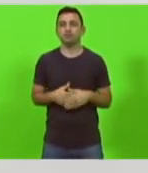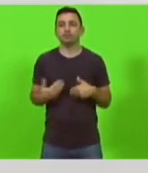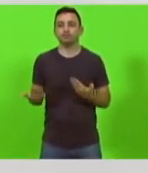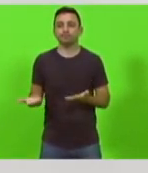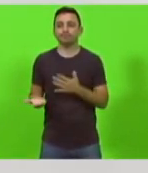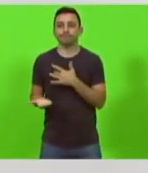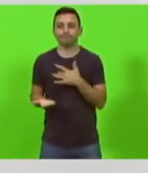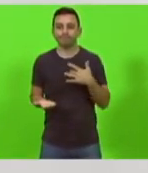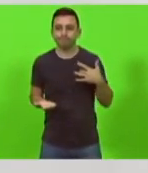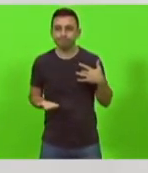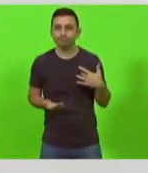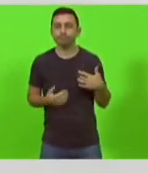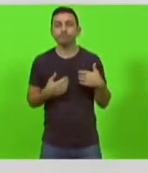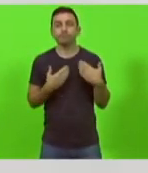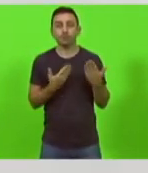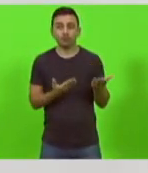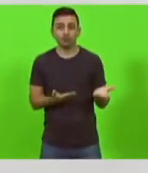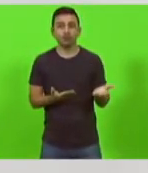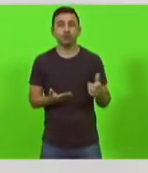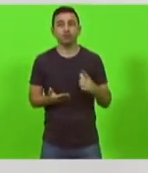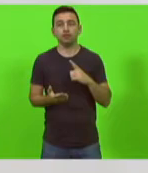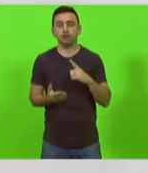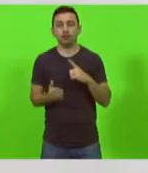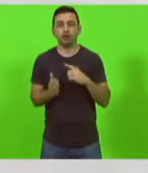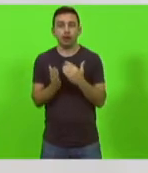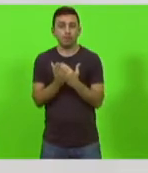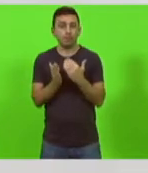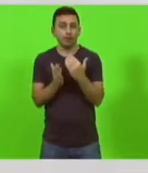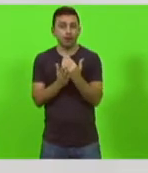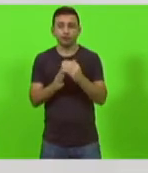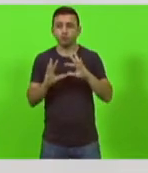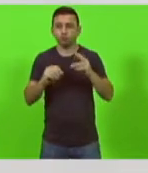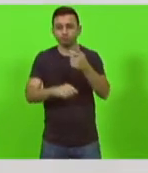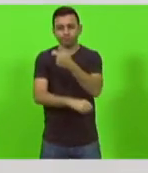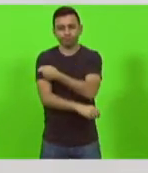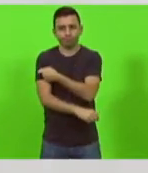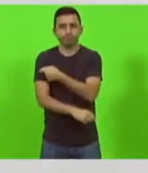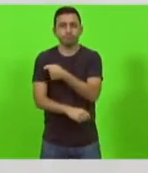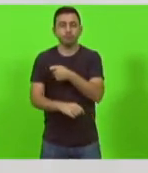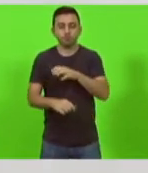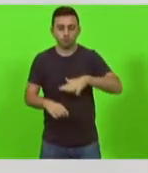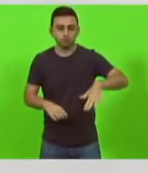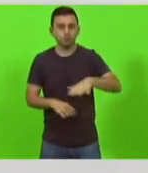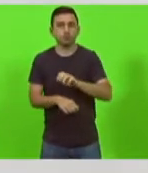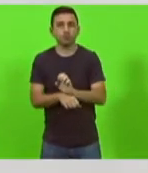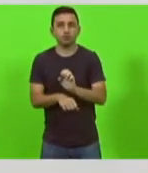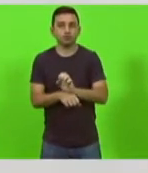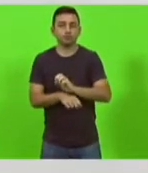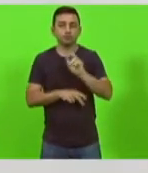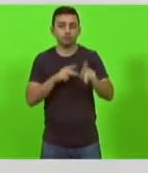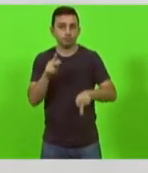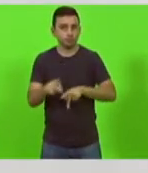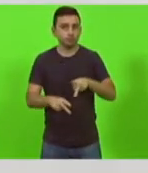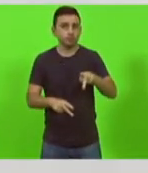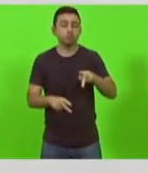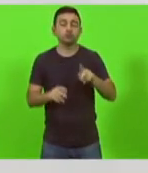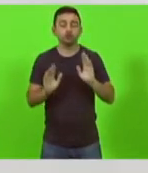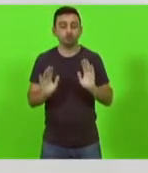mais vacinou em todo o Brasil, alcançando índices superiores a 80% de toda a população